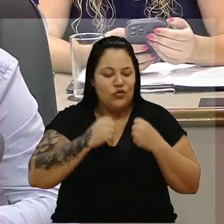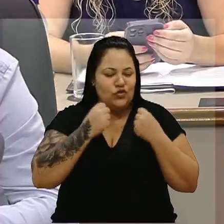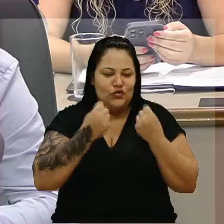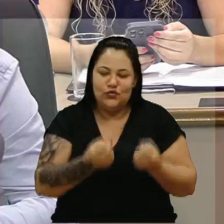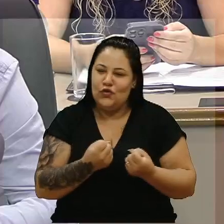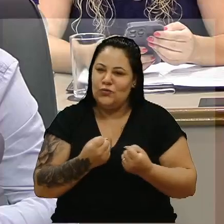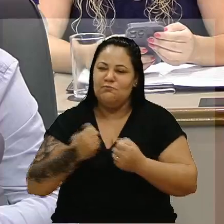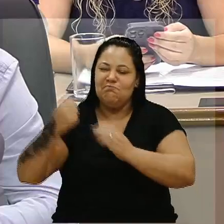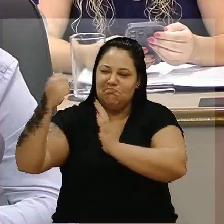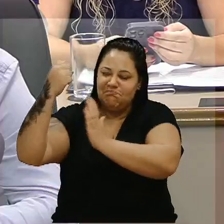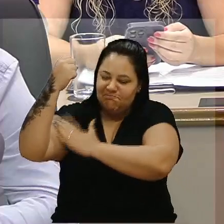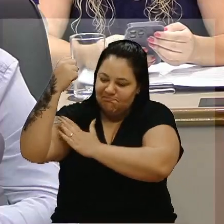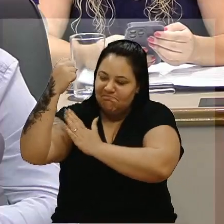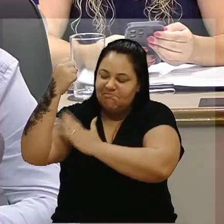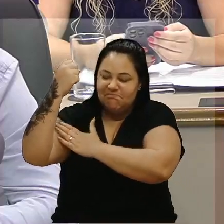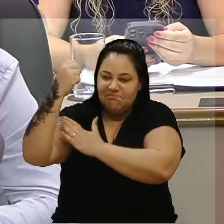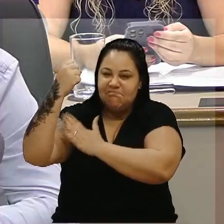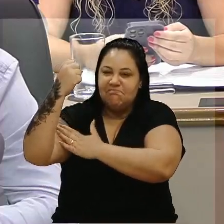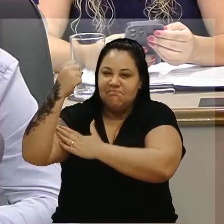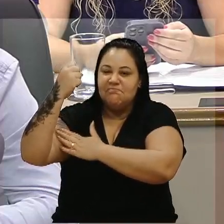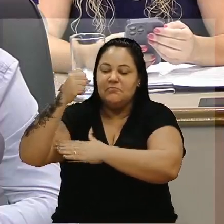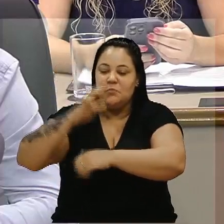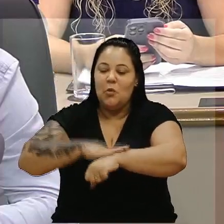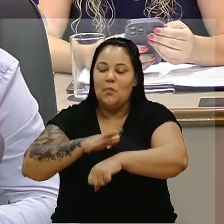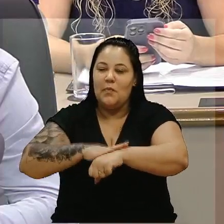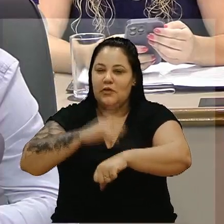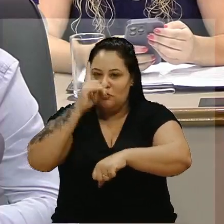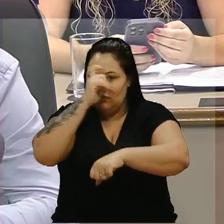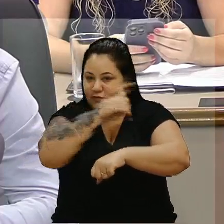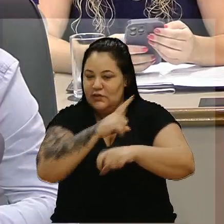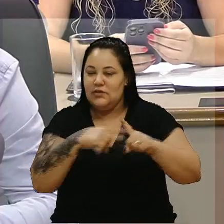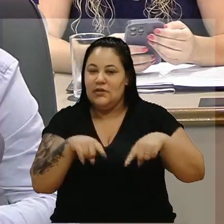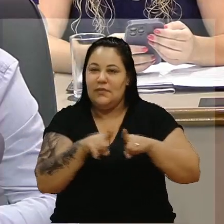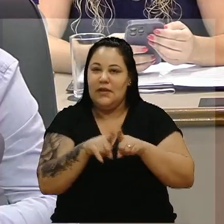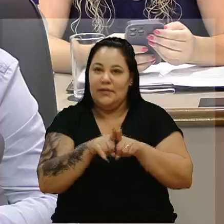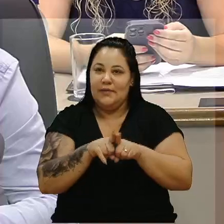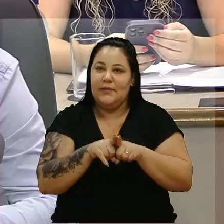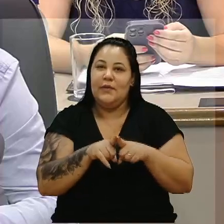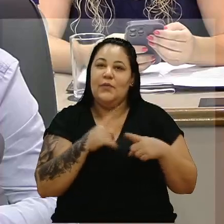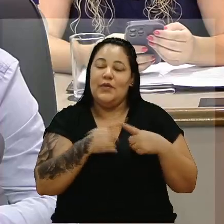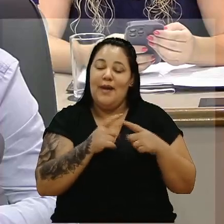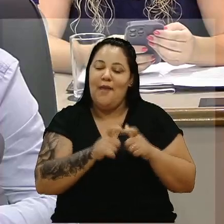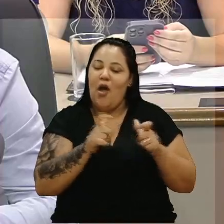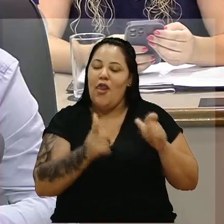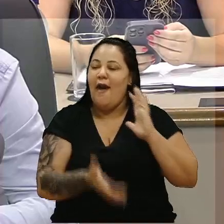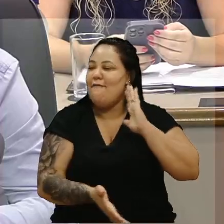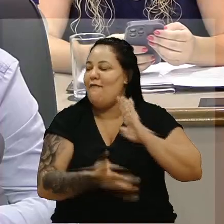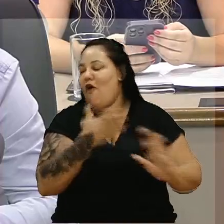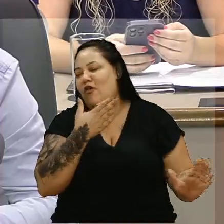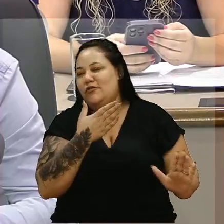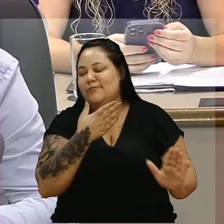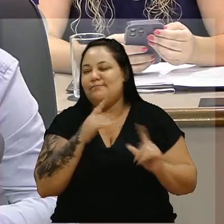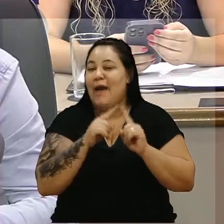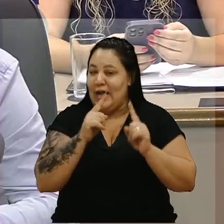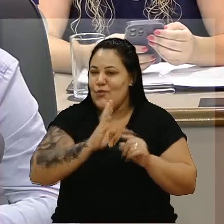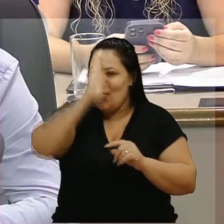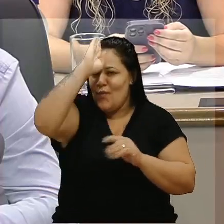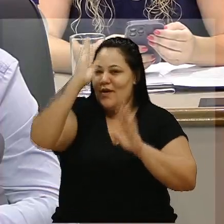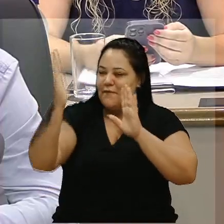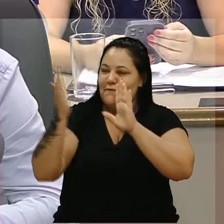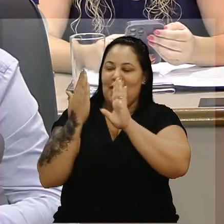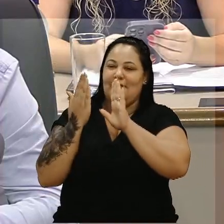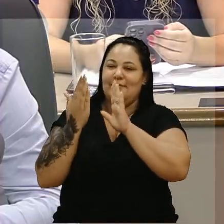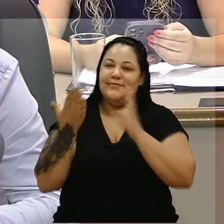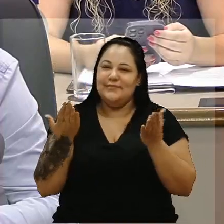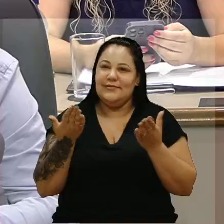em momentos de perda onde a maior parte das pessoas fogem, o bombeiro vai de encontro, então,